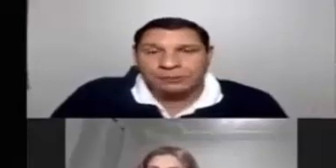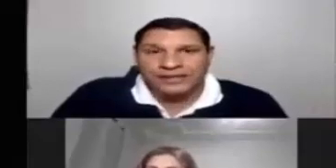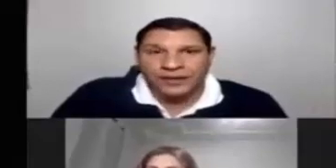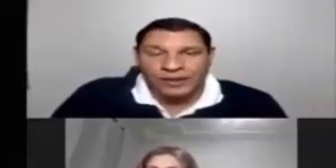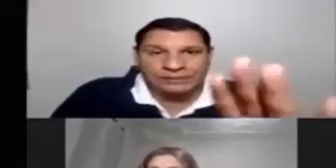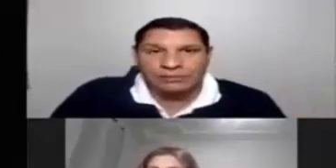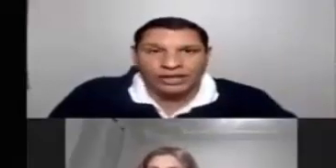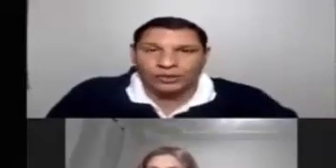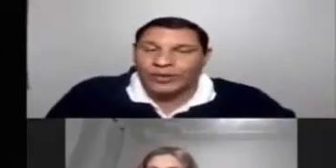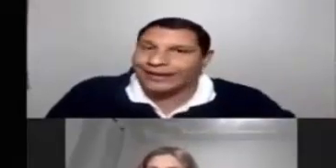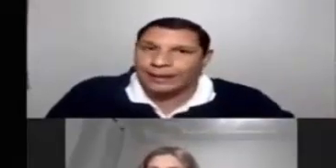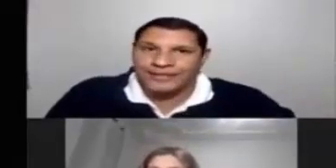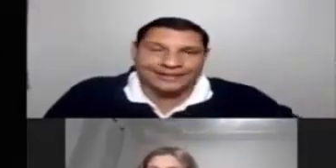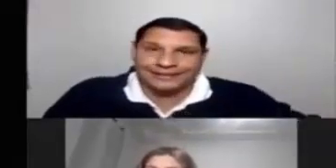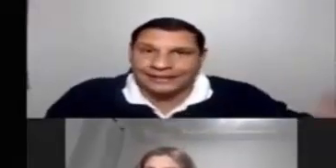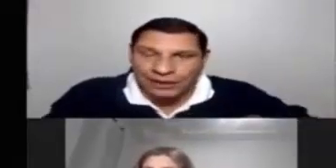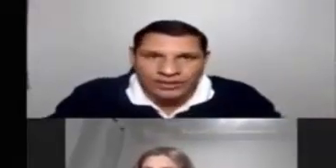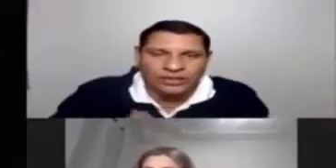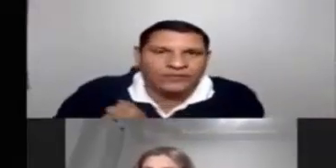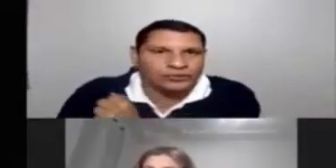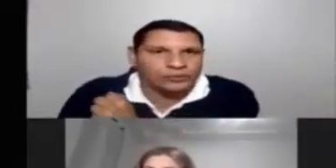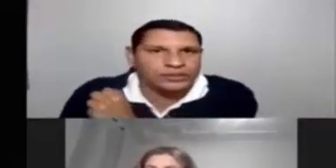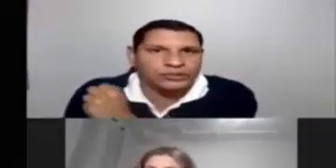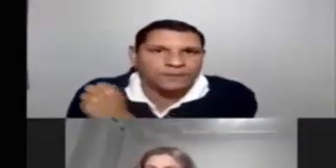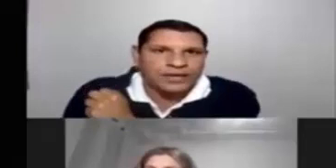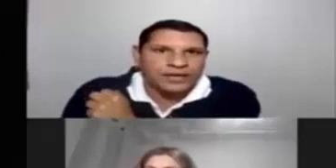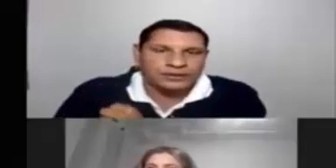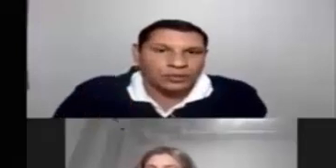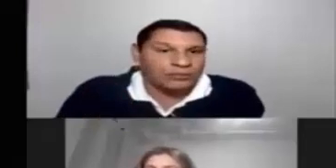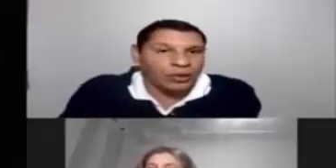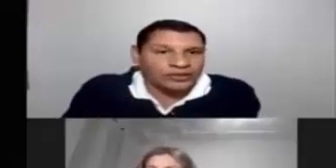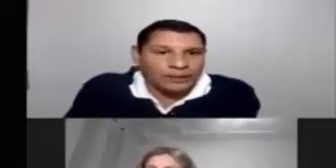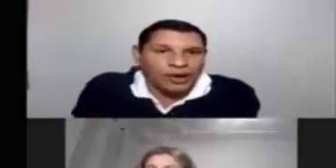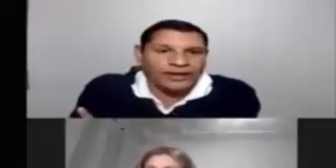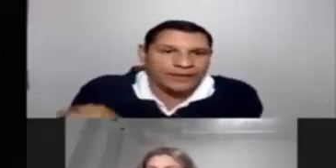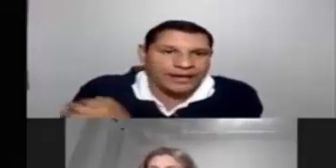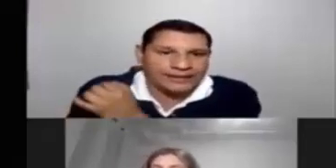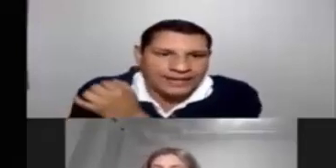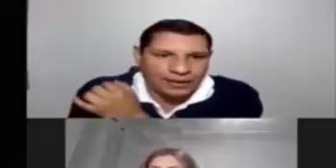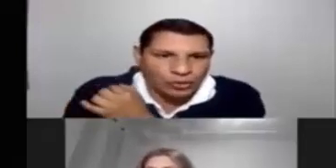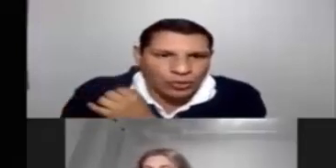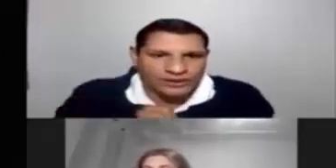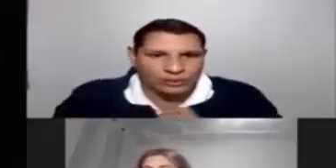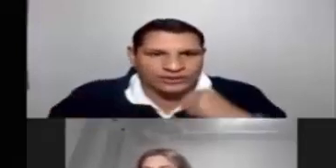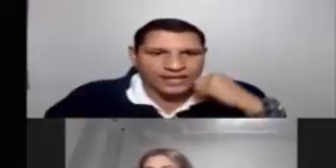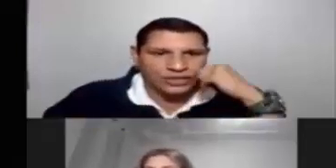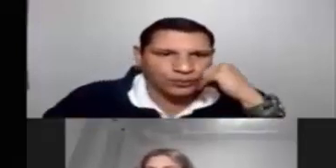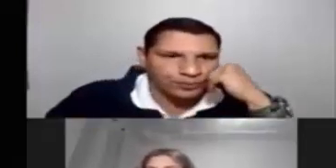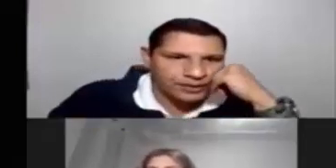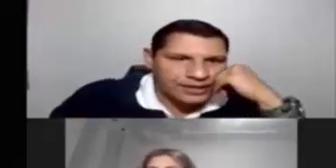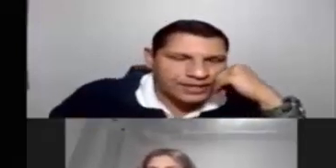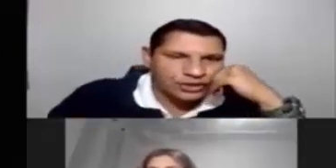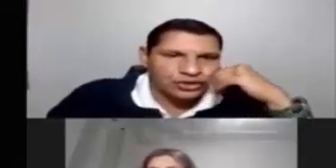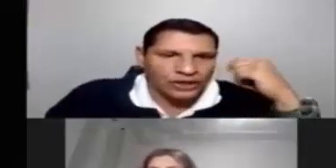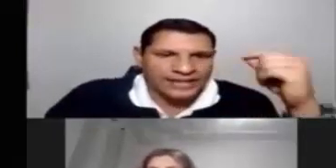Bíblia já explica, não, essa memória não é lá, porque já tem um texto que fala sobre isso. Então, uma outra memória. A Andréia colocou aqui o texto